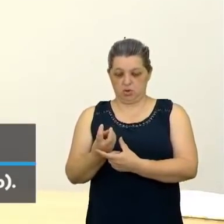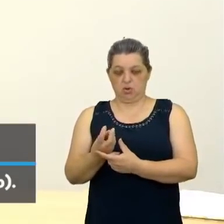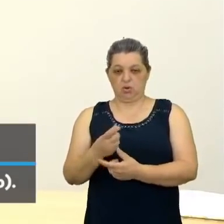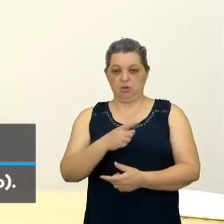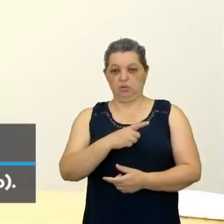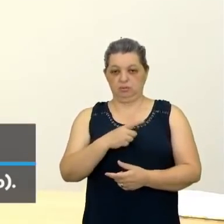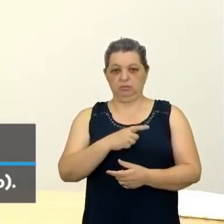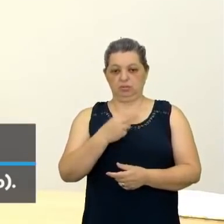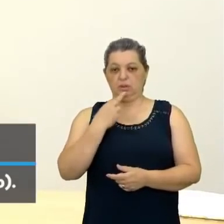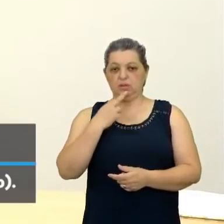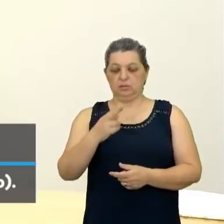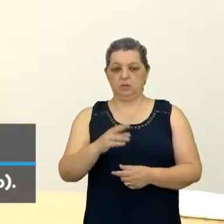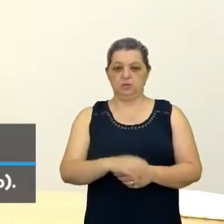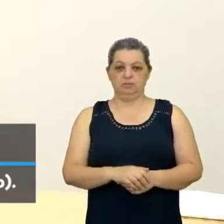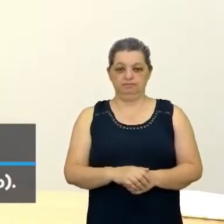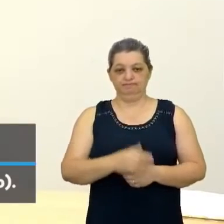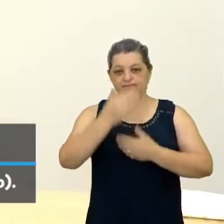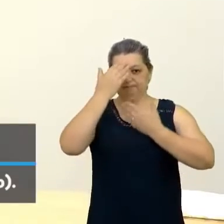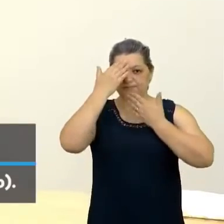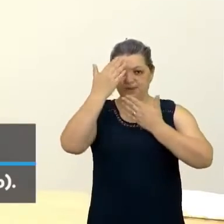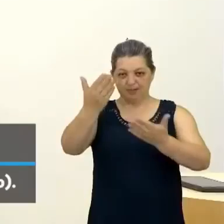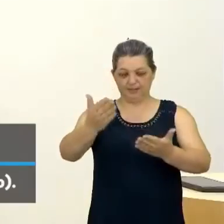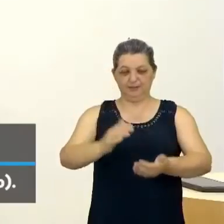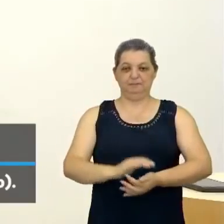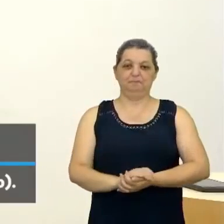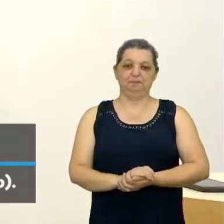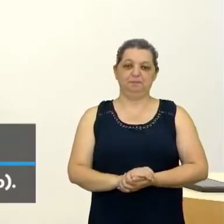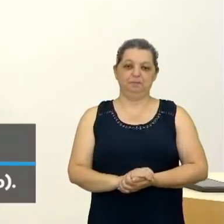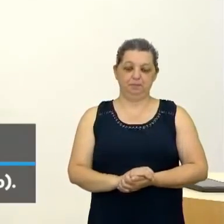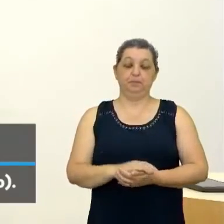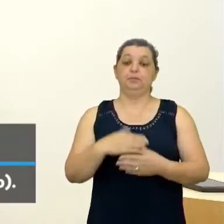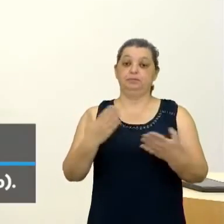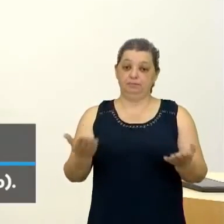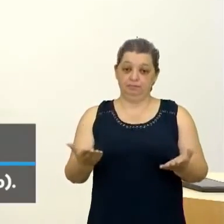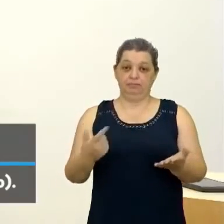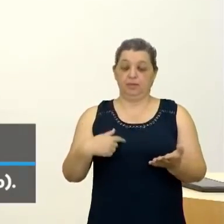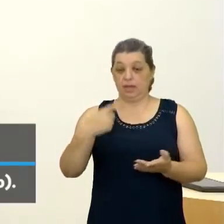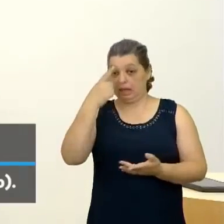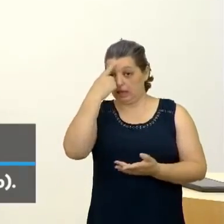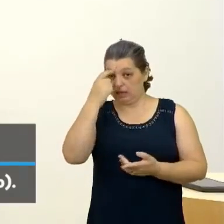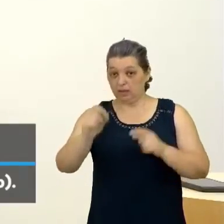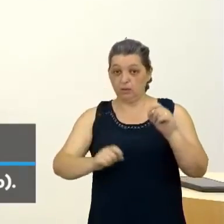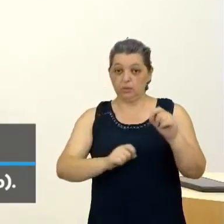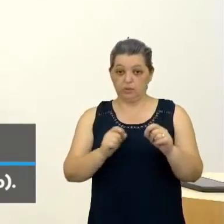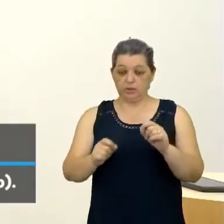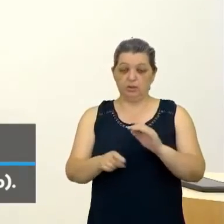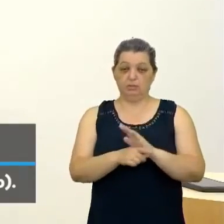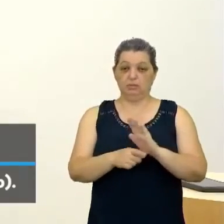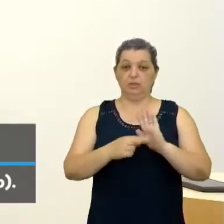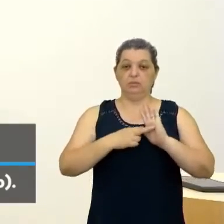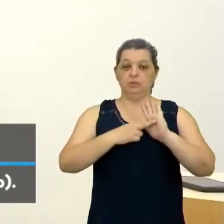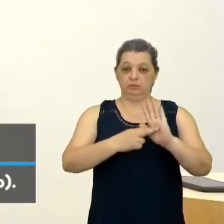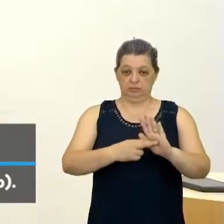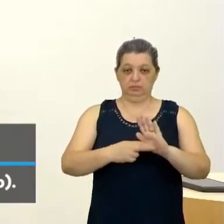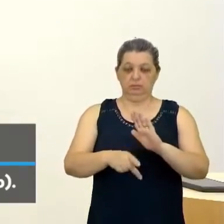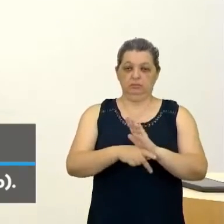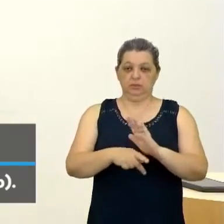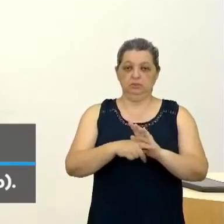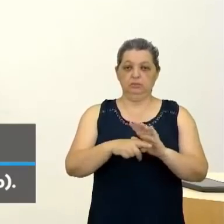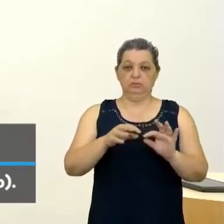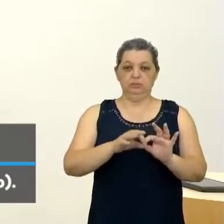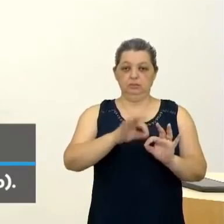aí a resposta. Valeu, gente. Obrigado. É isso mesmo, pessoal. A ideia aqui é a gente representar geometricamente